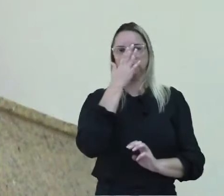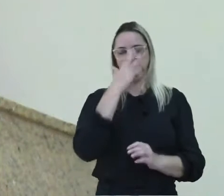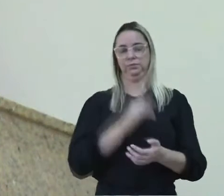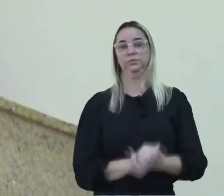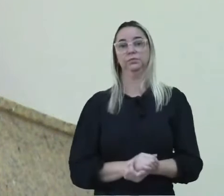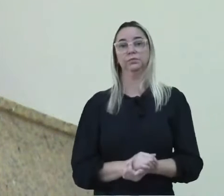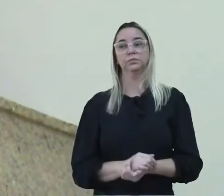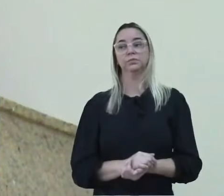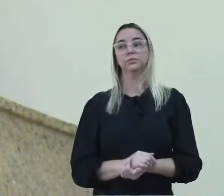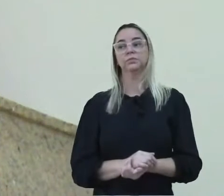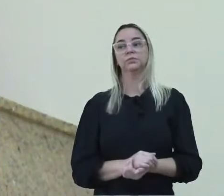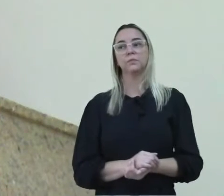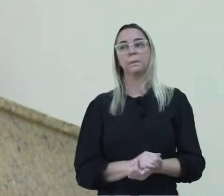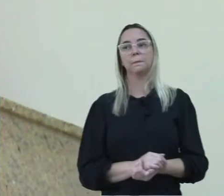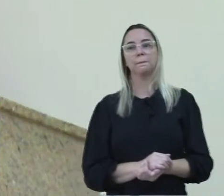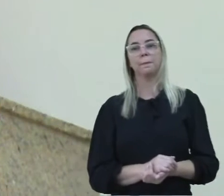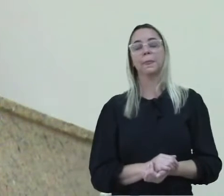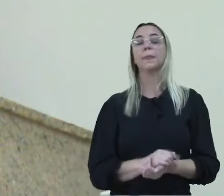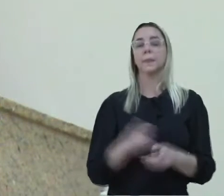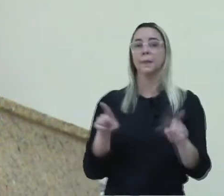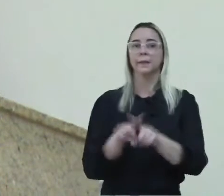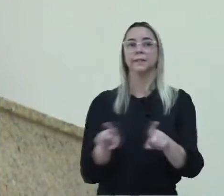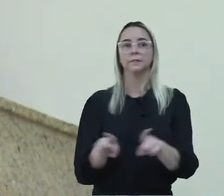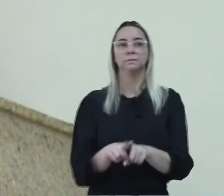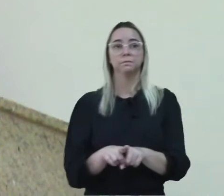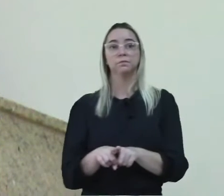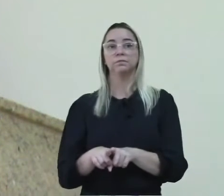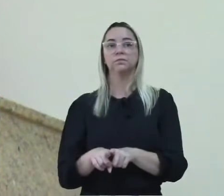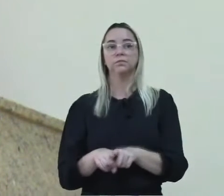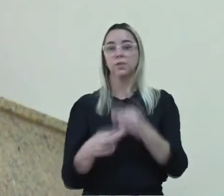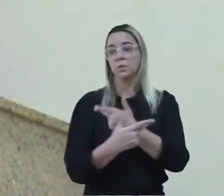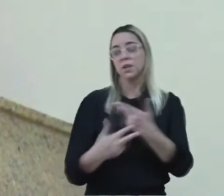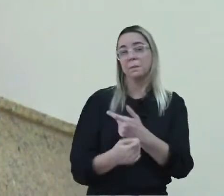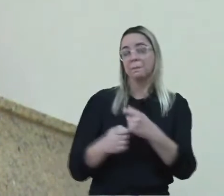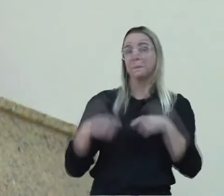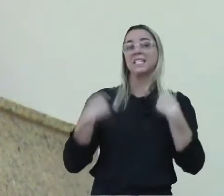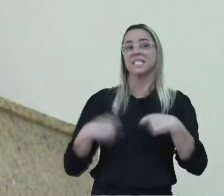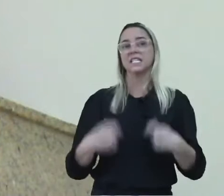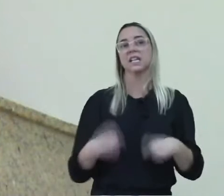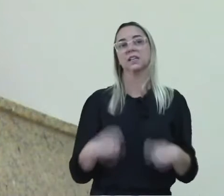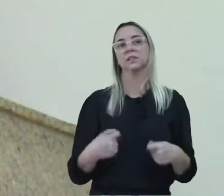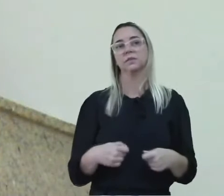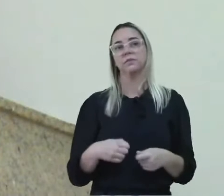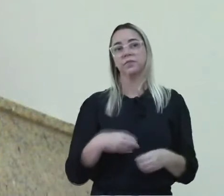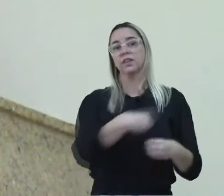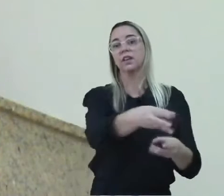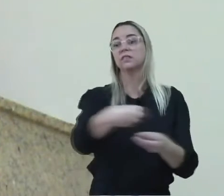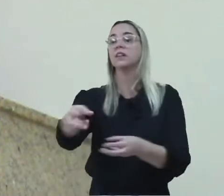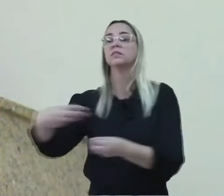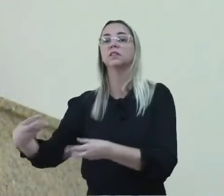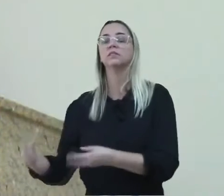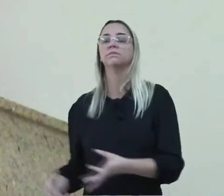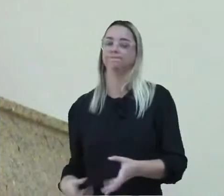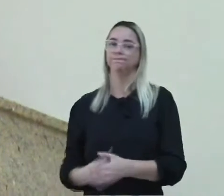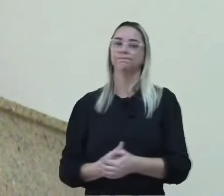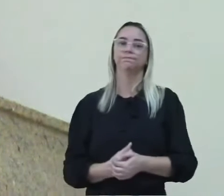várias comunidades ali ao entorno. Né, e também nas horas que necessita, Elias está aí de testemunha, para